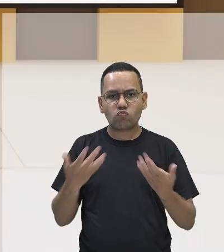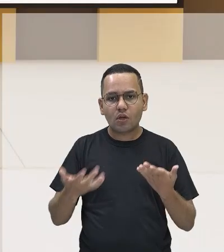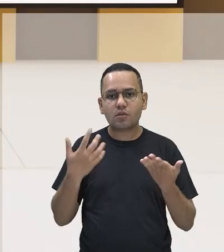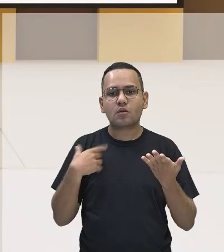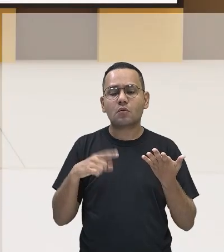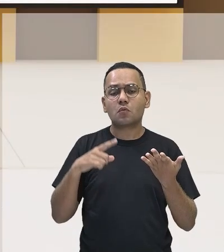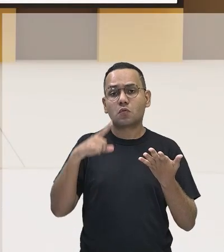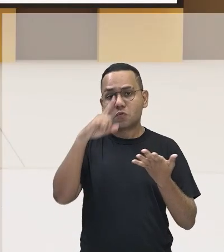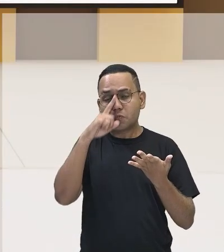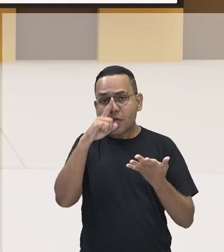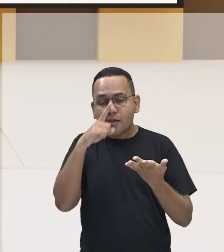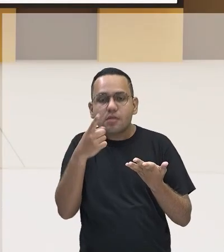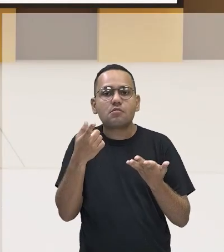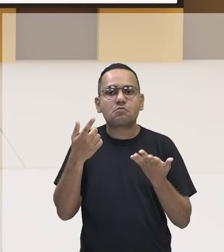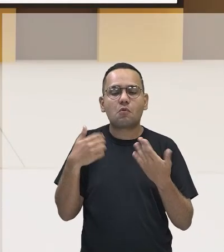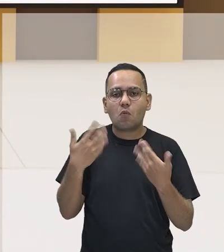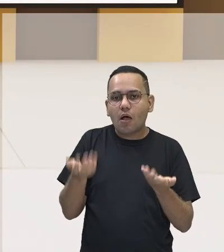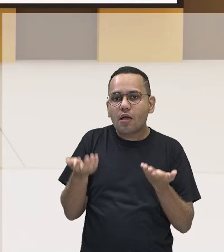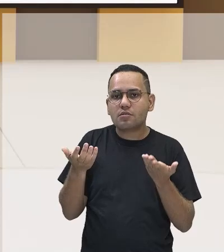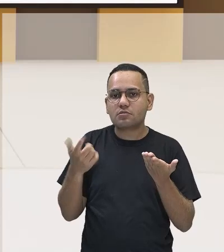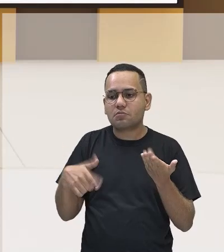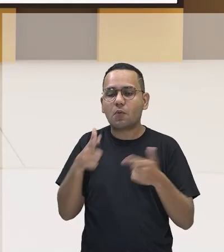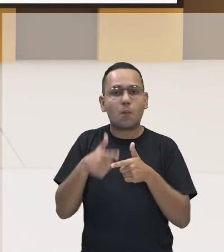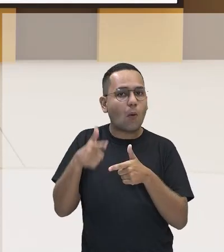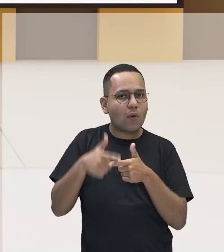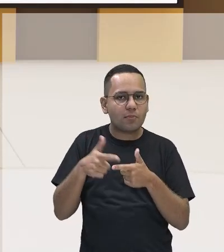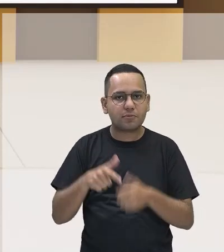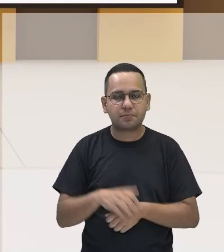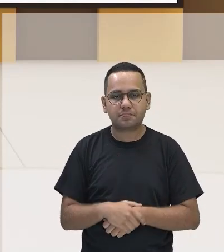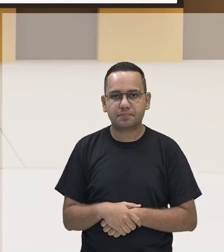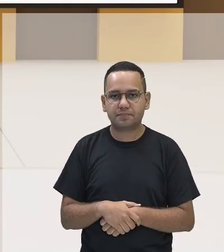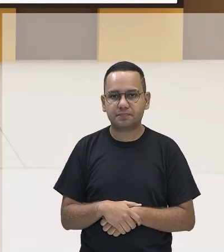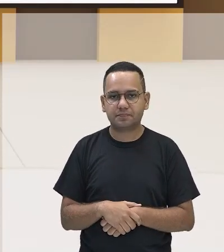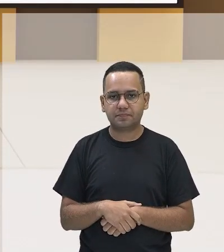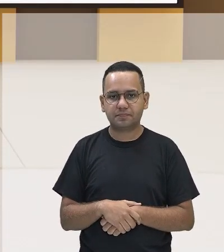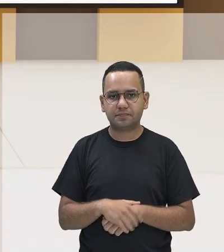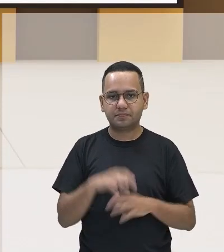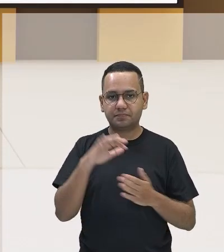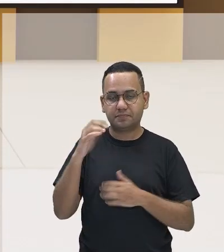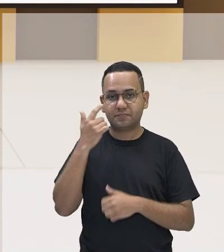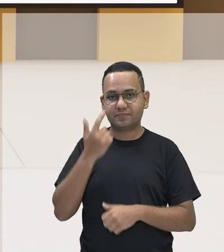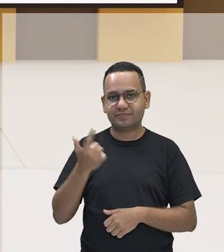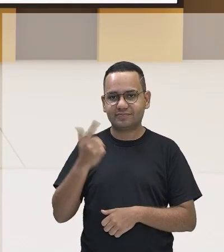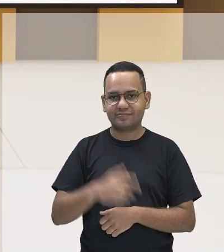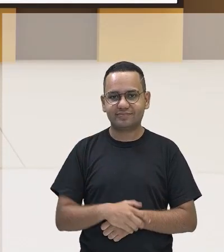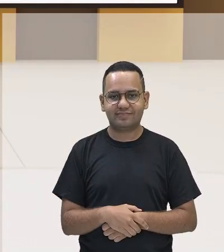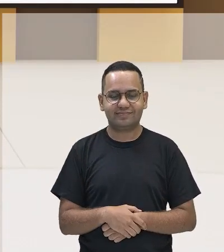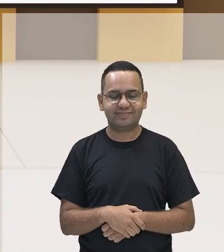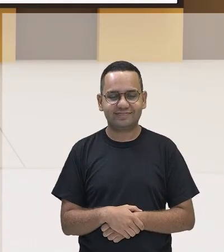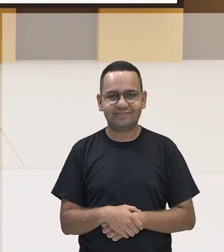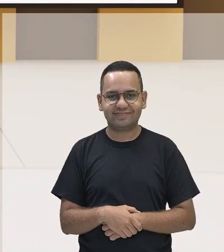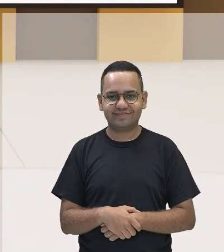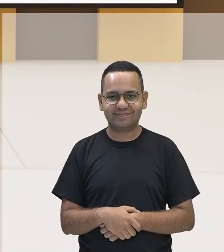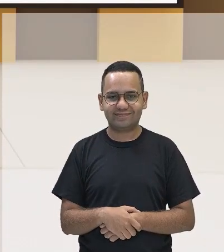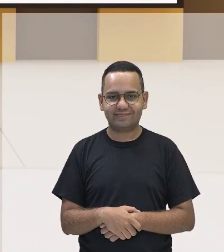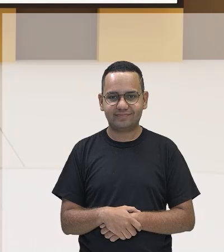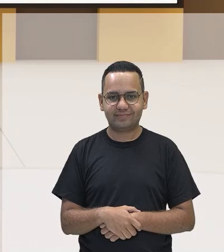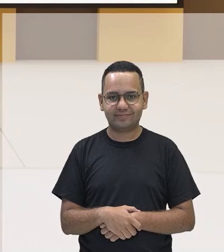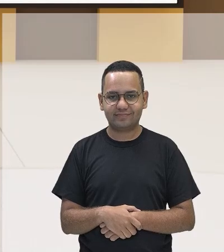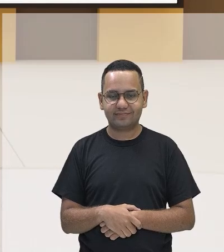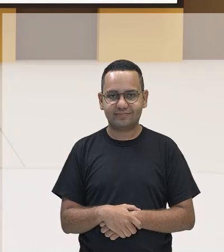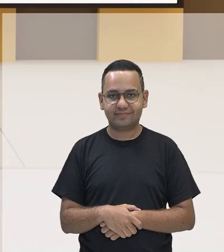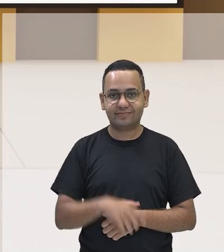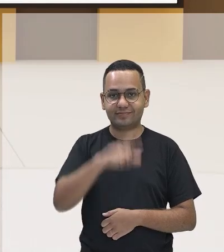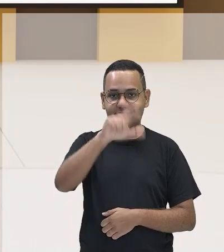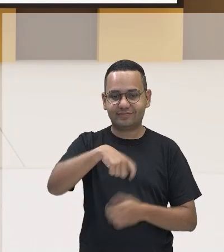e quem que vai encabeçar essa lista, Thiago? Isso aí, né? E olha aí quem é o primeiro da nossa lista. O primeiro da nossa lista é o